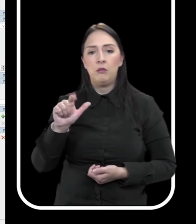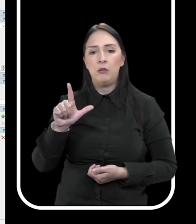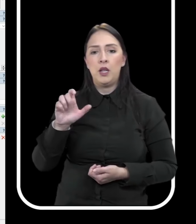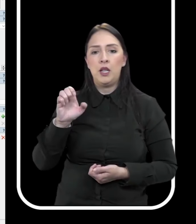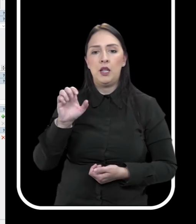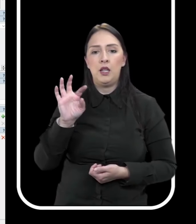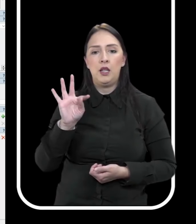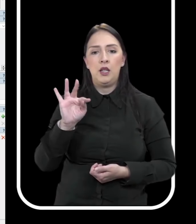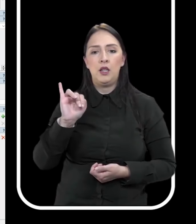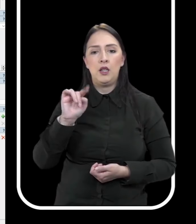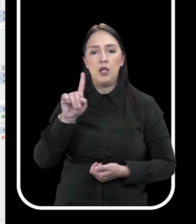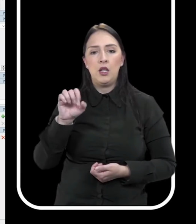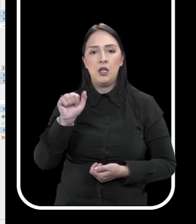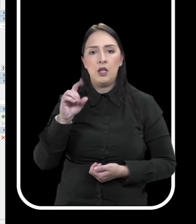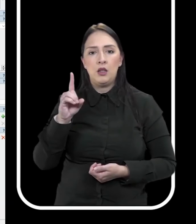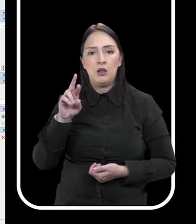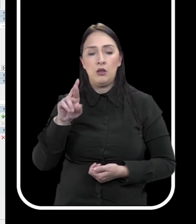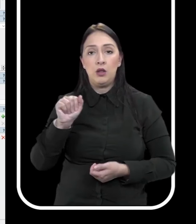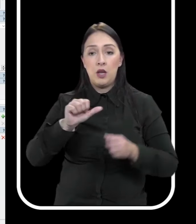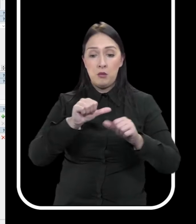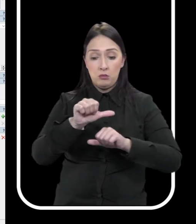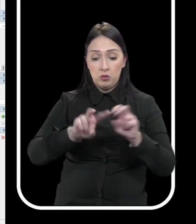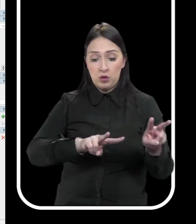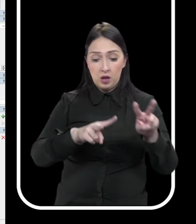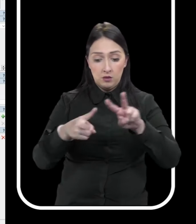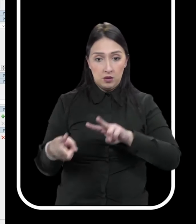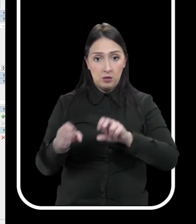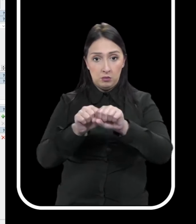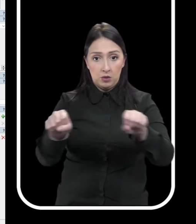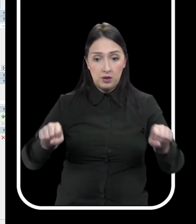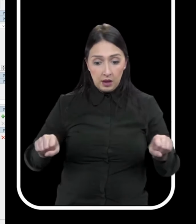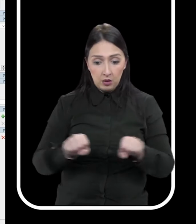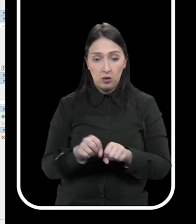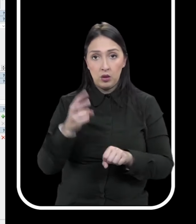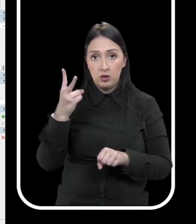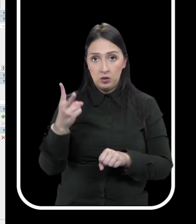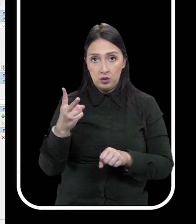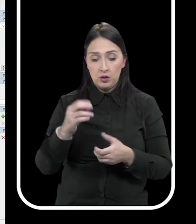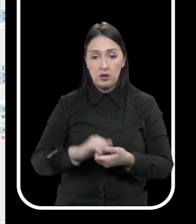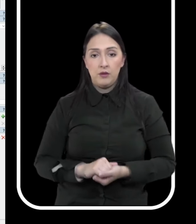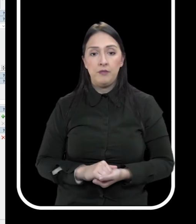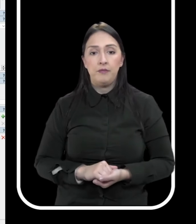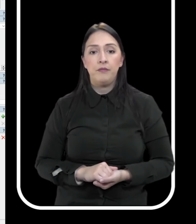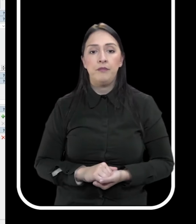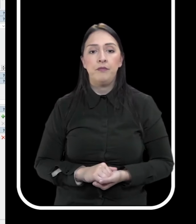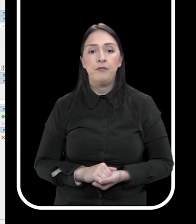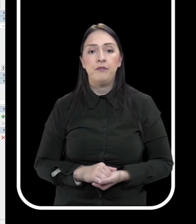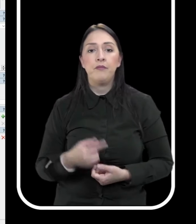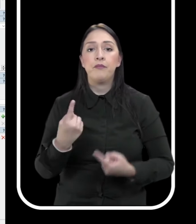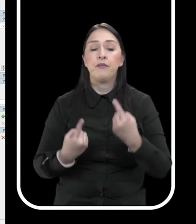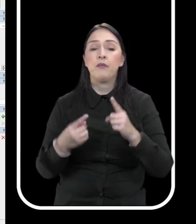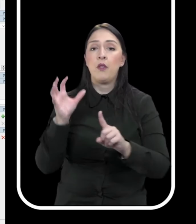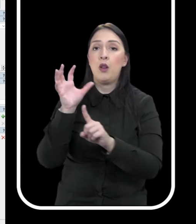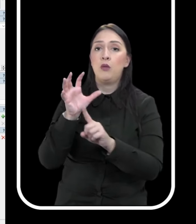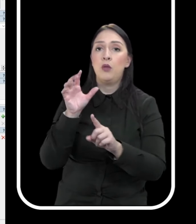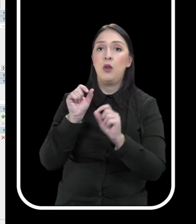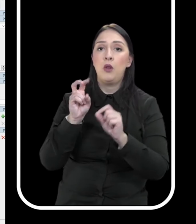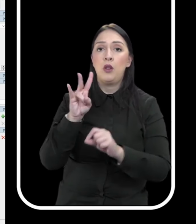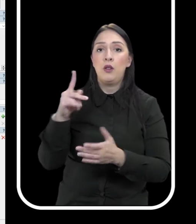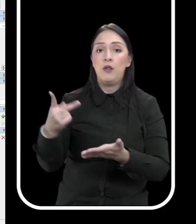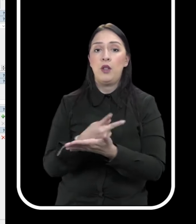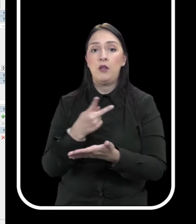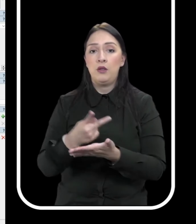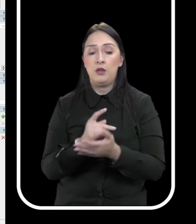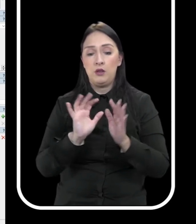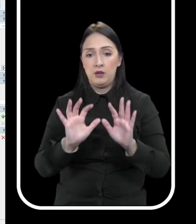paletizadora, ele vai ser transferido lá para o setor 2 da fábrica, onde ele é processado. Agora, vamos aumentar a velocidade para ver qual é a tendência